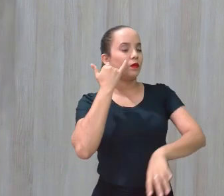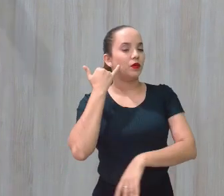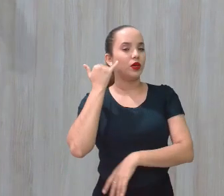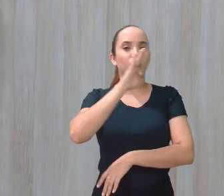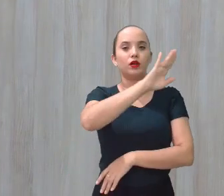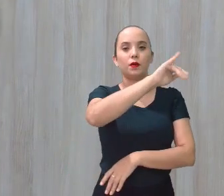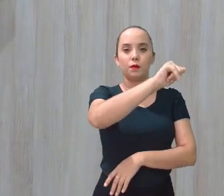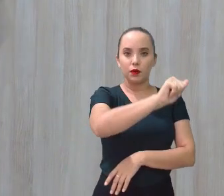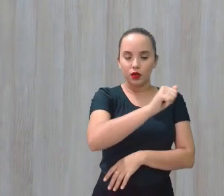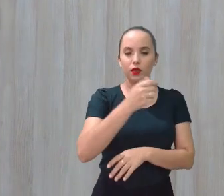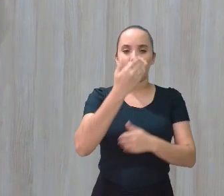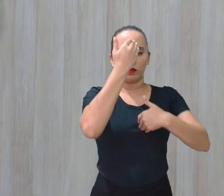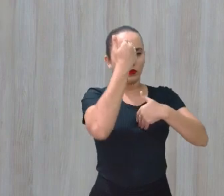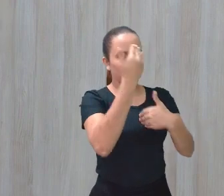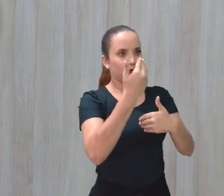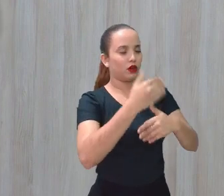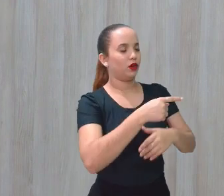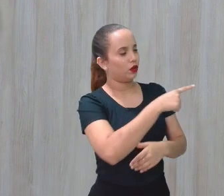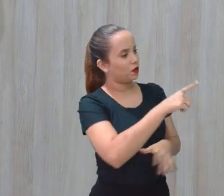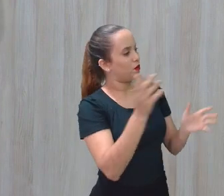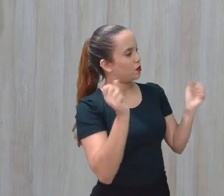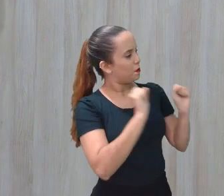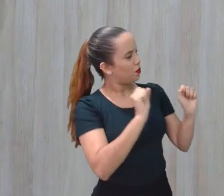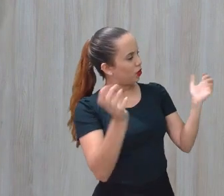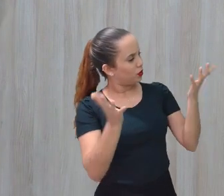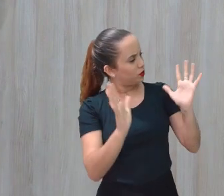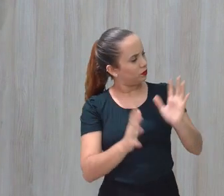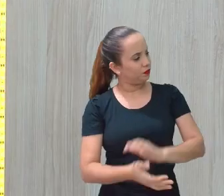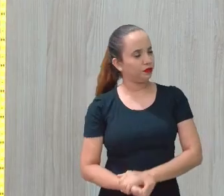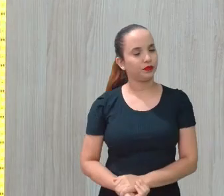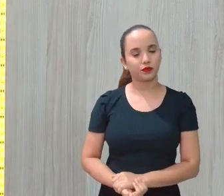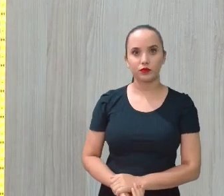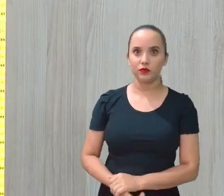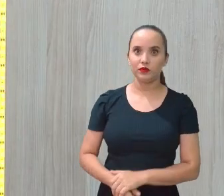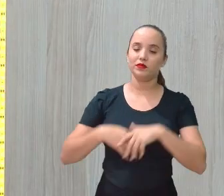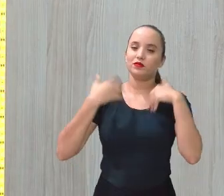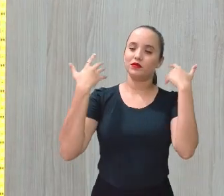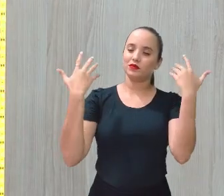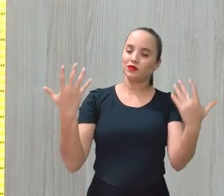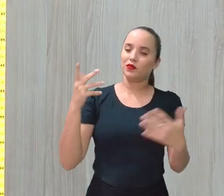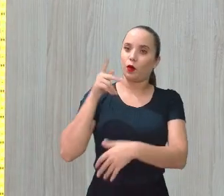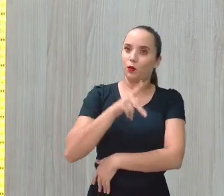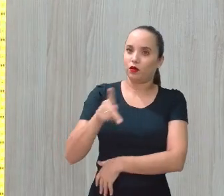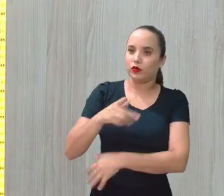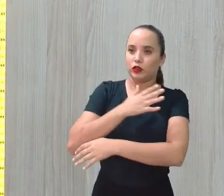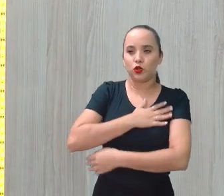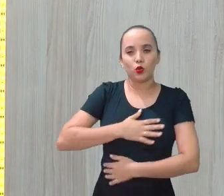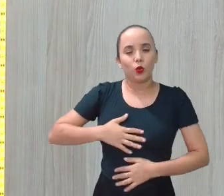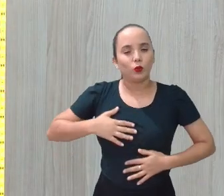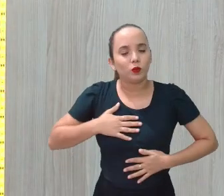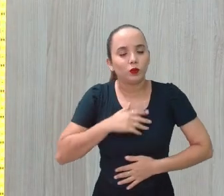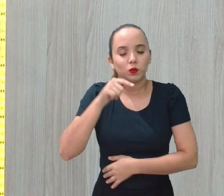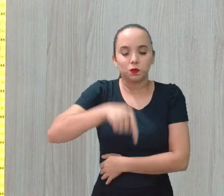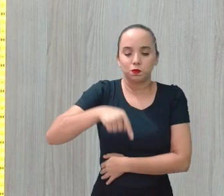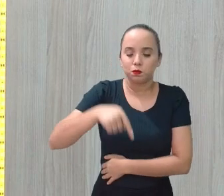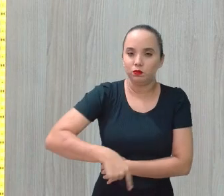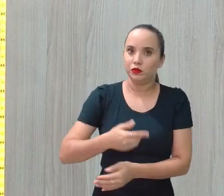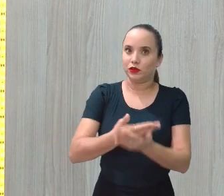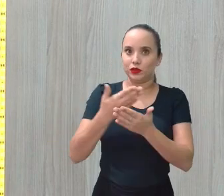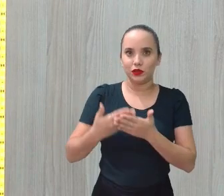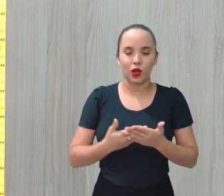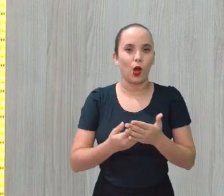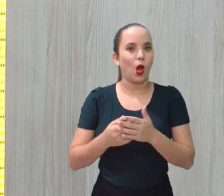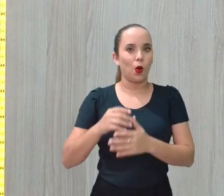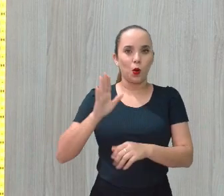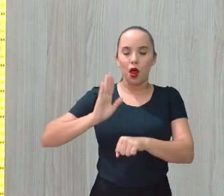obrigado. Carol, se despeça aí para a gente encerrar a aula. Diz aí, Carol. Professor, gostei muito dessa aula e eu gostei mais ainda dessa